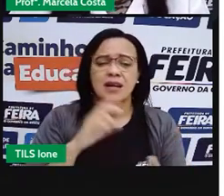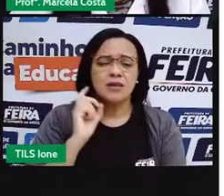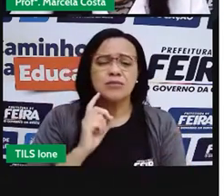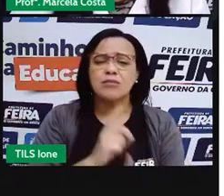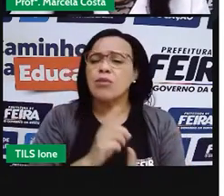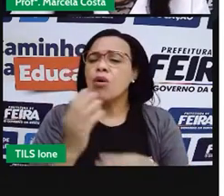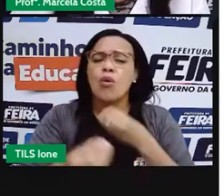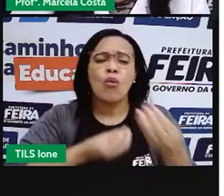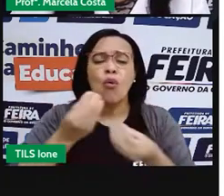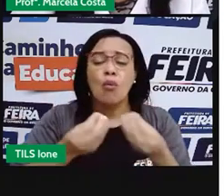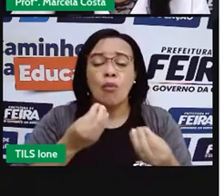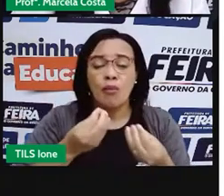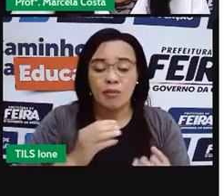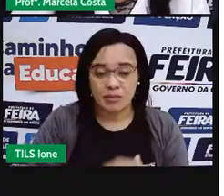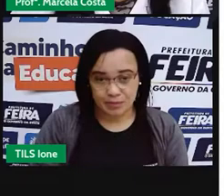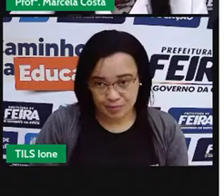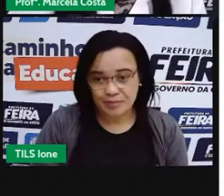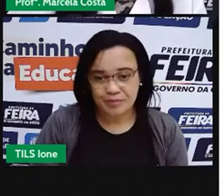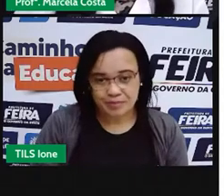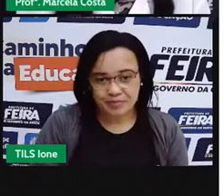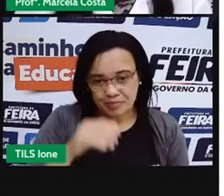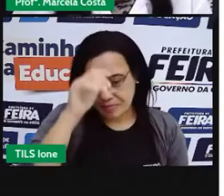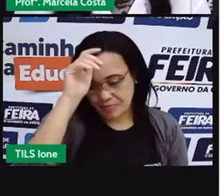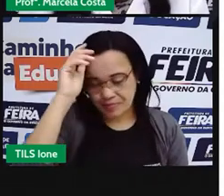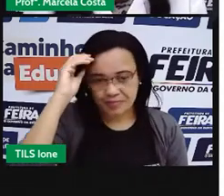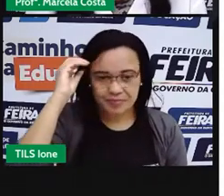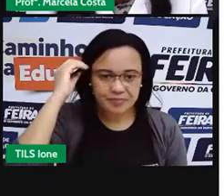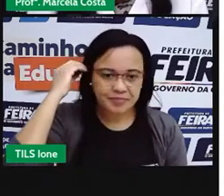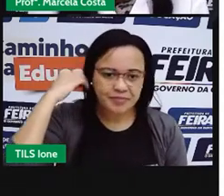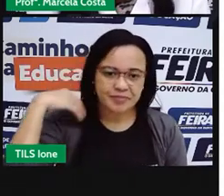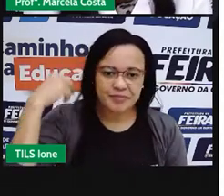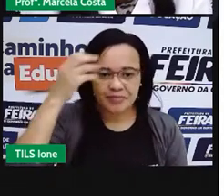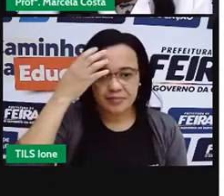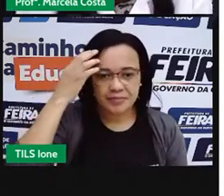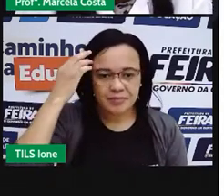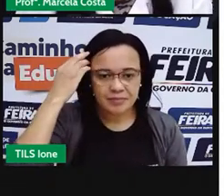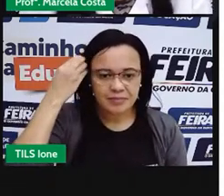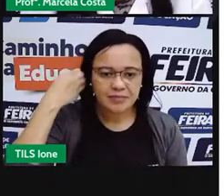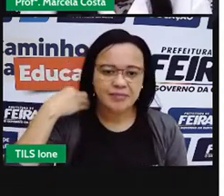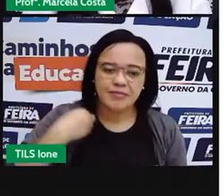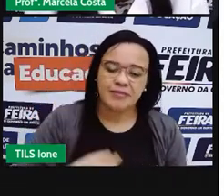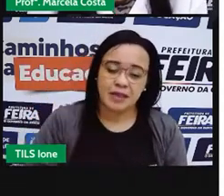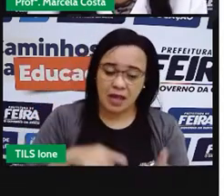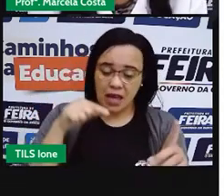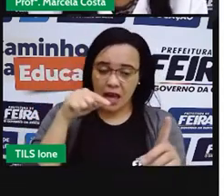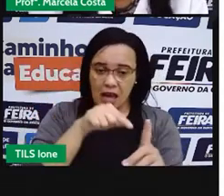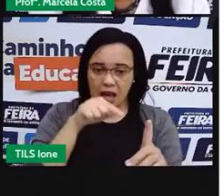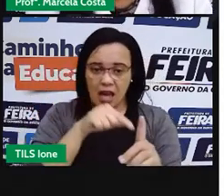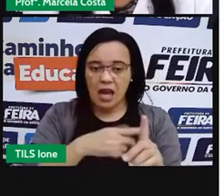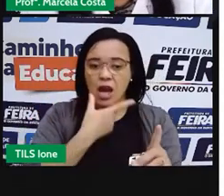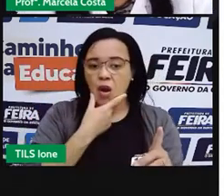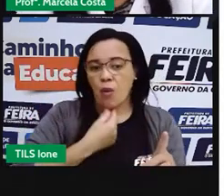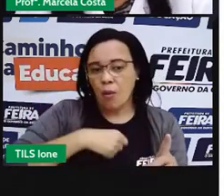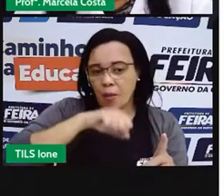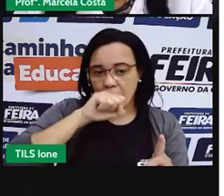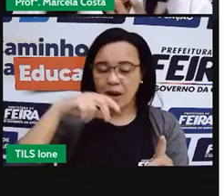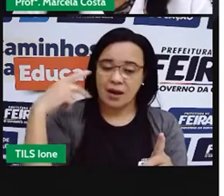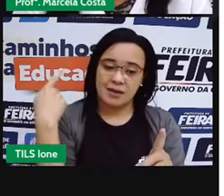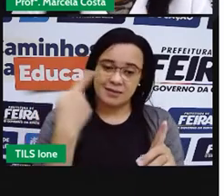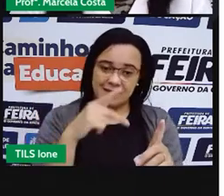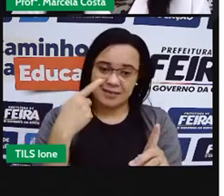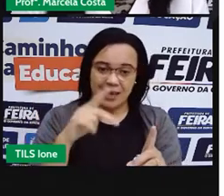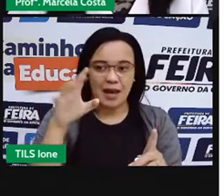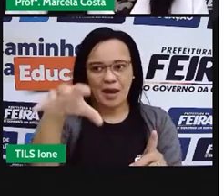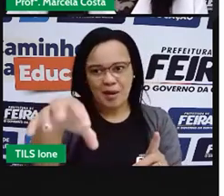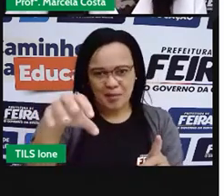Ela descobriu isso no momento em que o pai pegou ali um livro que tinha ali